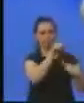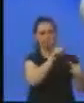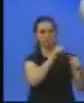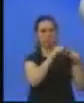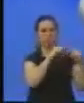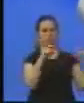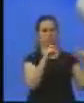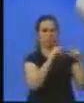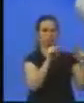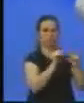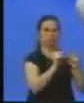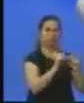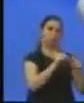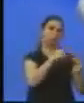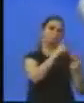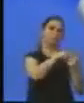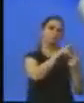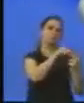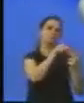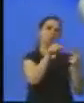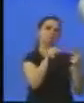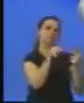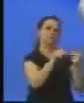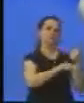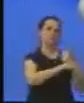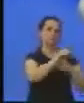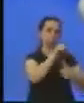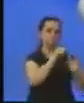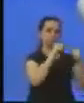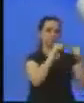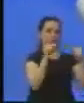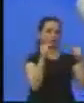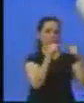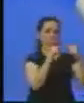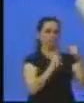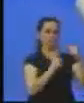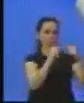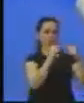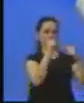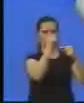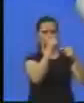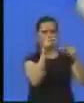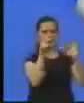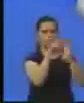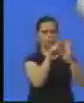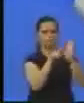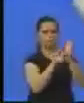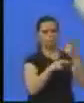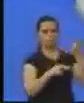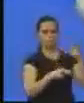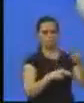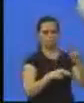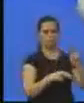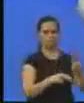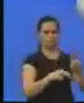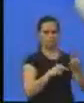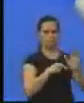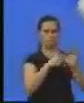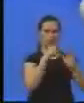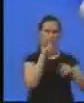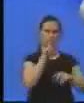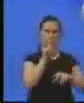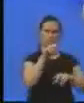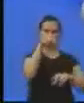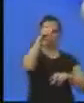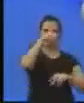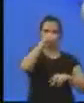fazer. Transformamos a raiz em expoente fracionário. Daí, eu caio de novo na mesma regra, u elevado a n. Não importa que expoente é fracionário, você vai